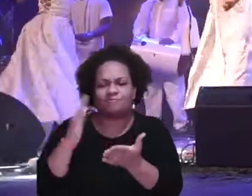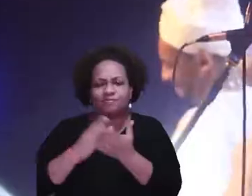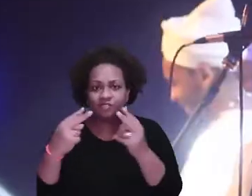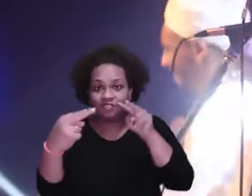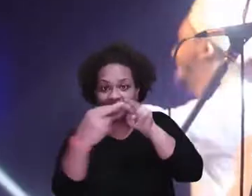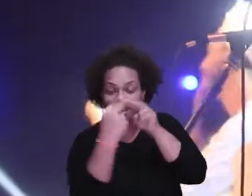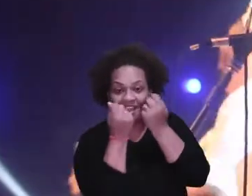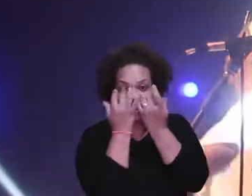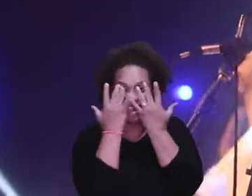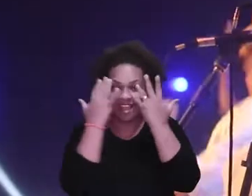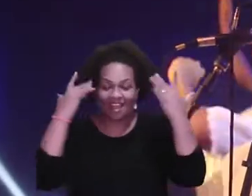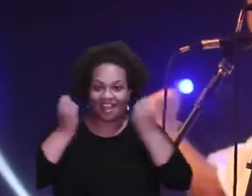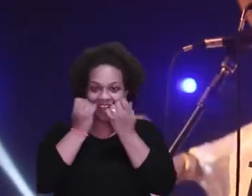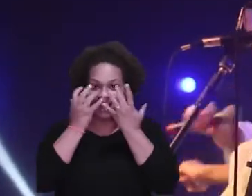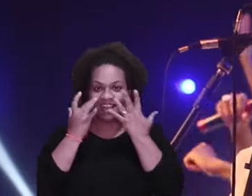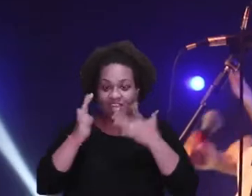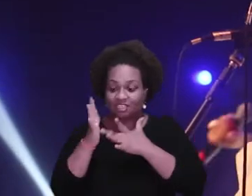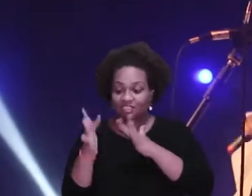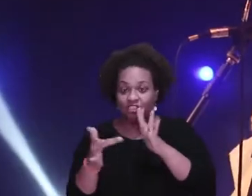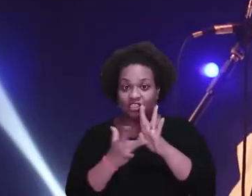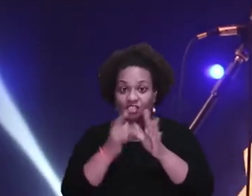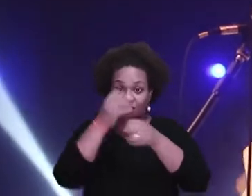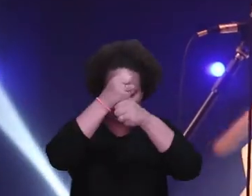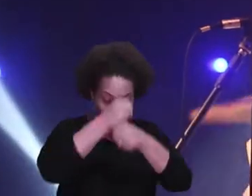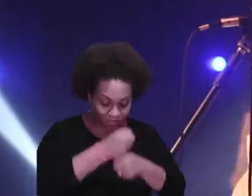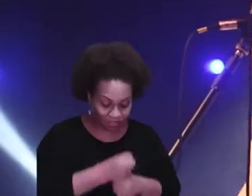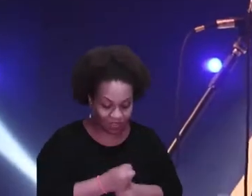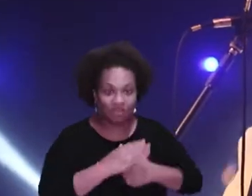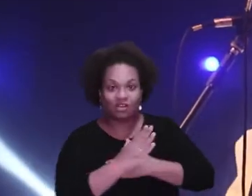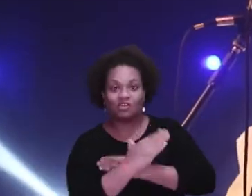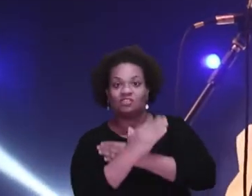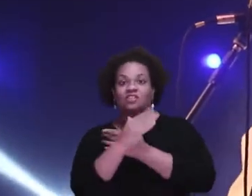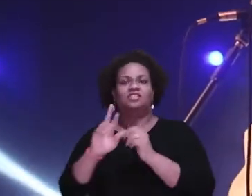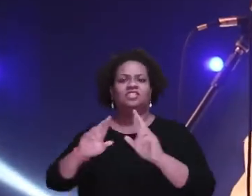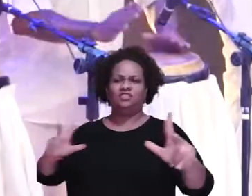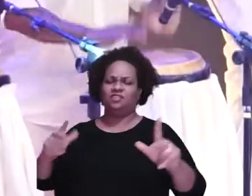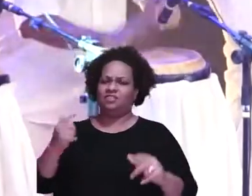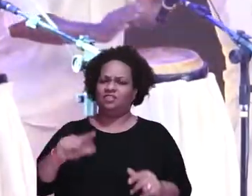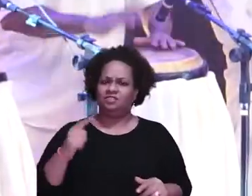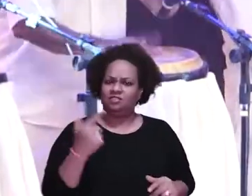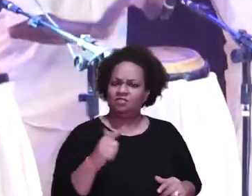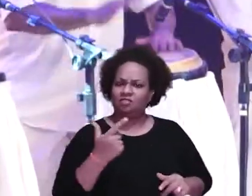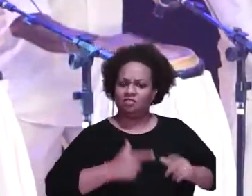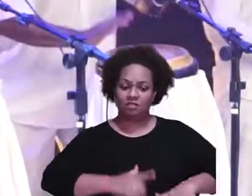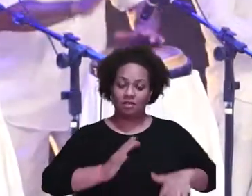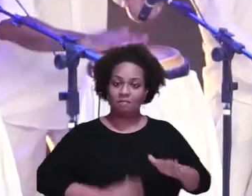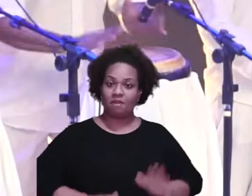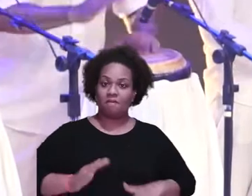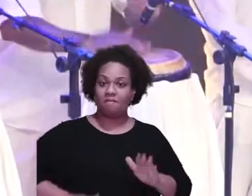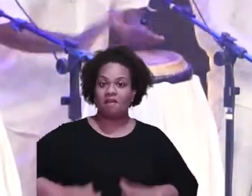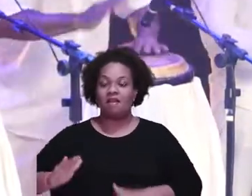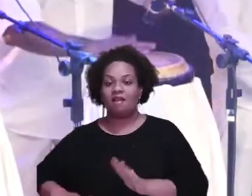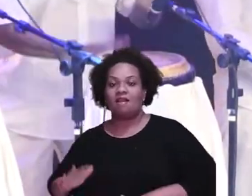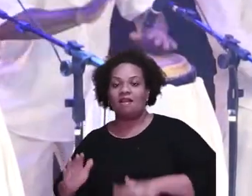de volta é tão lindo sonho na vida que não falar então a diferença do